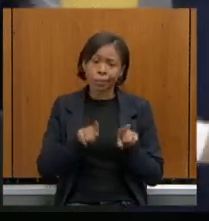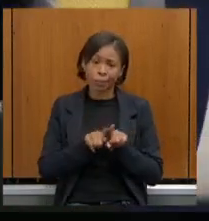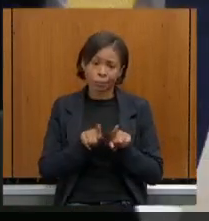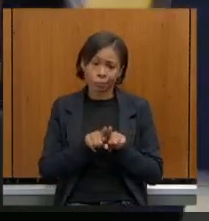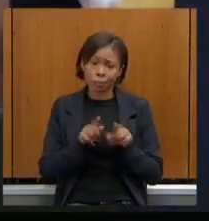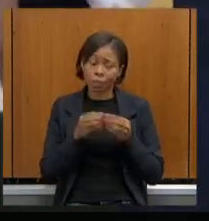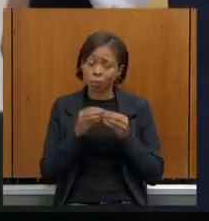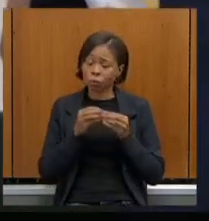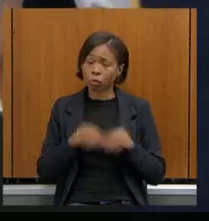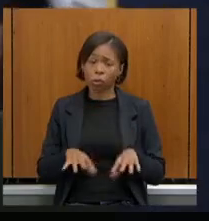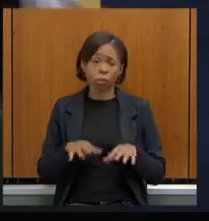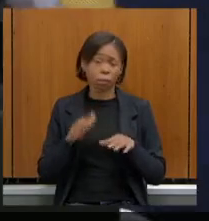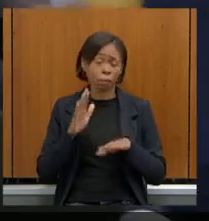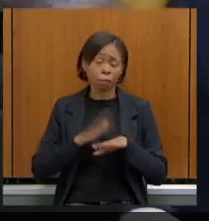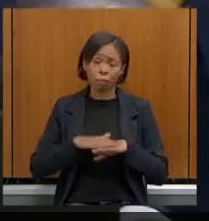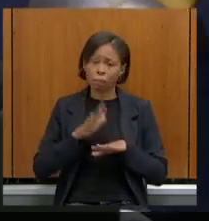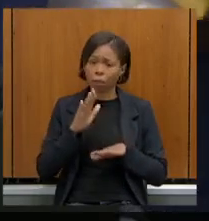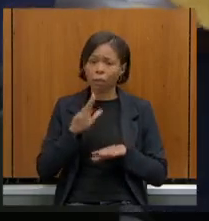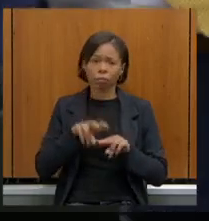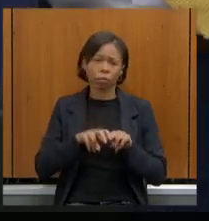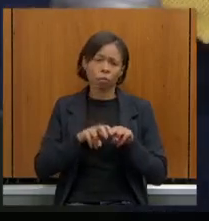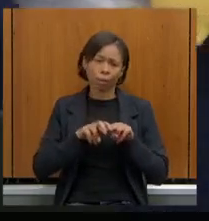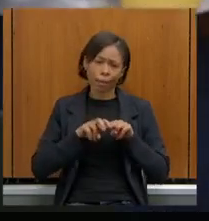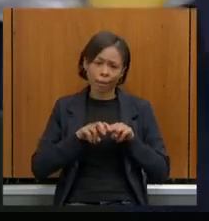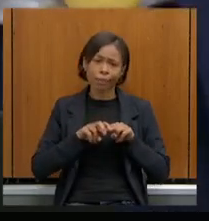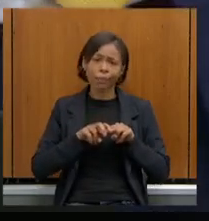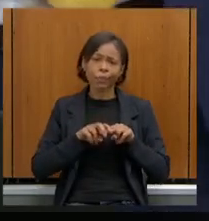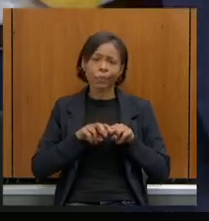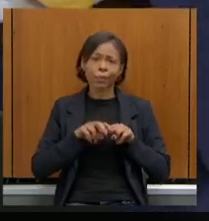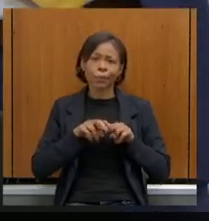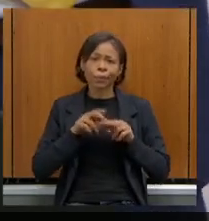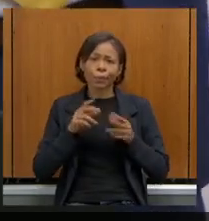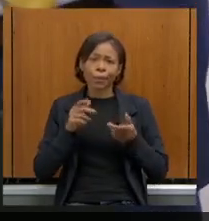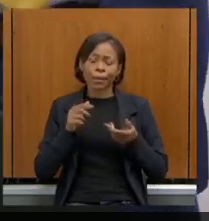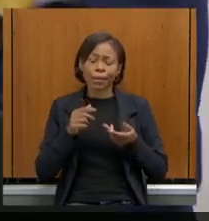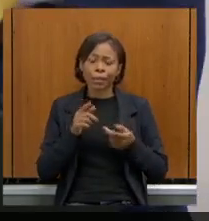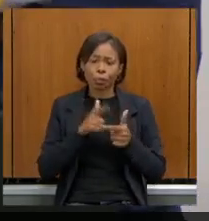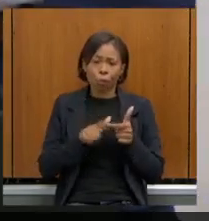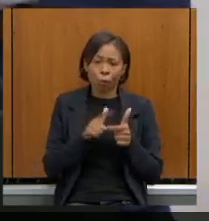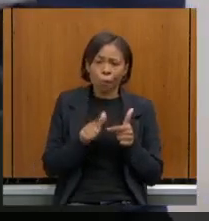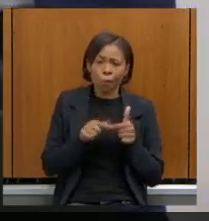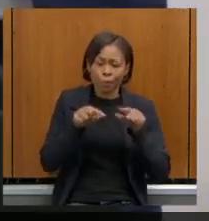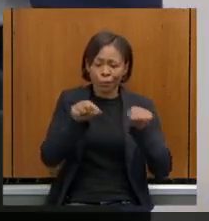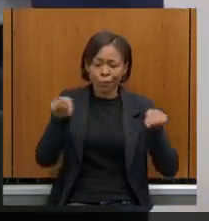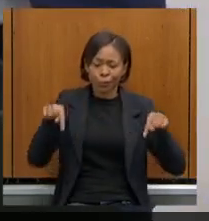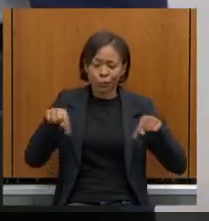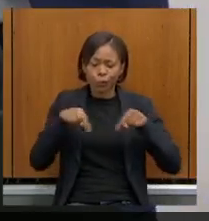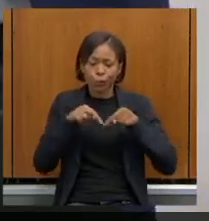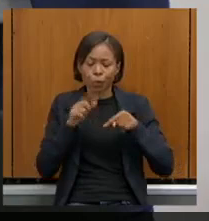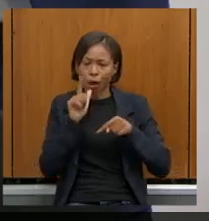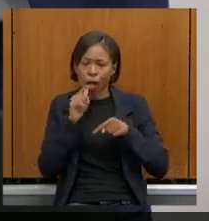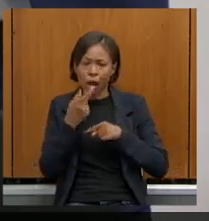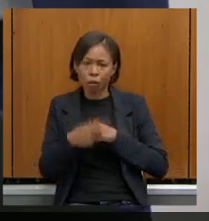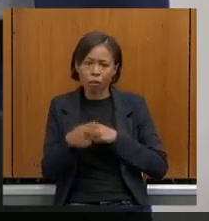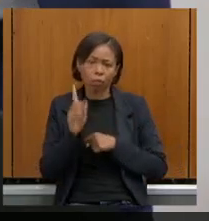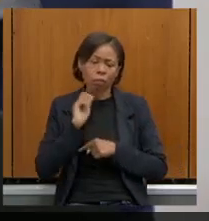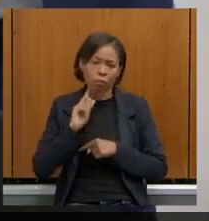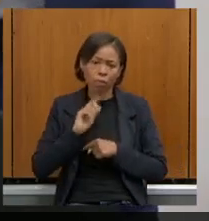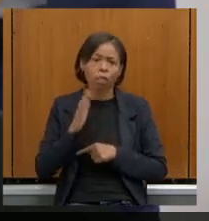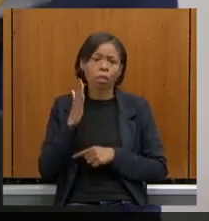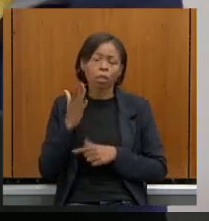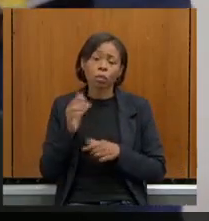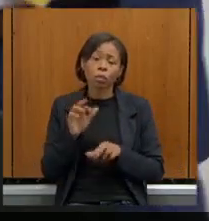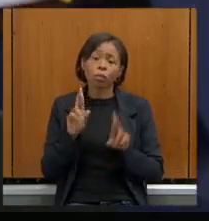agravado cada vez mais em virtude dessa questão do nível dos nossos lagos esperamos que realmente esse trabalho da